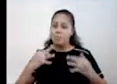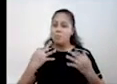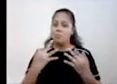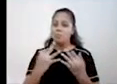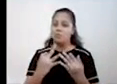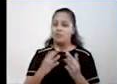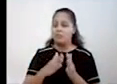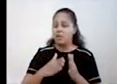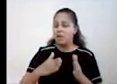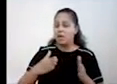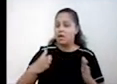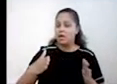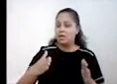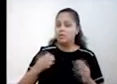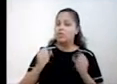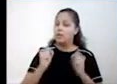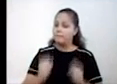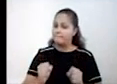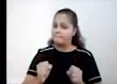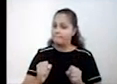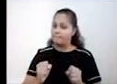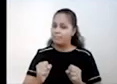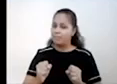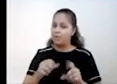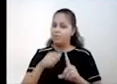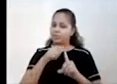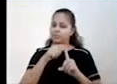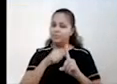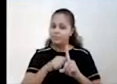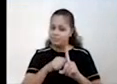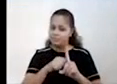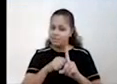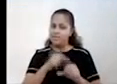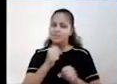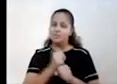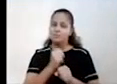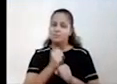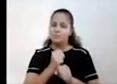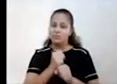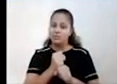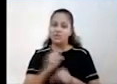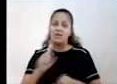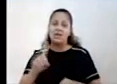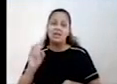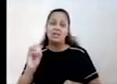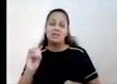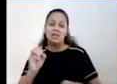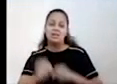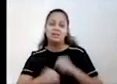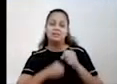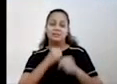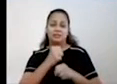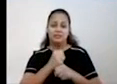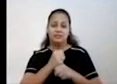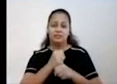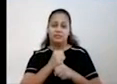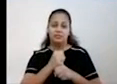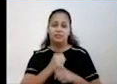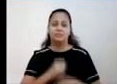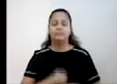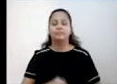pode durar meses. As casas, assim construídas, duram até 10 anos.